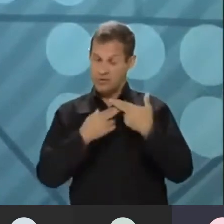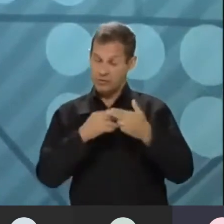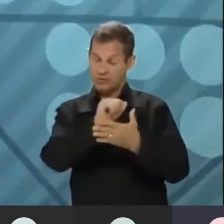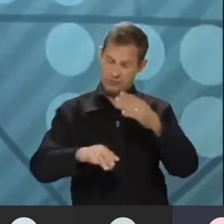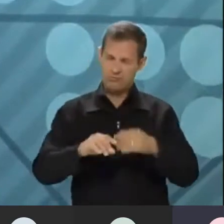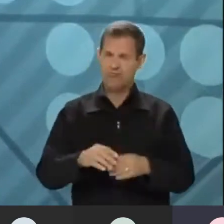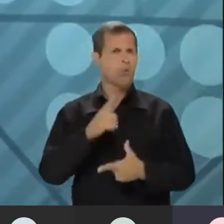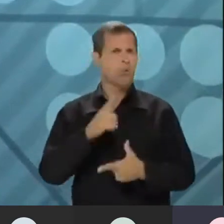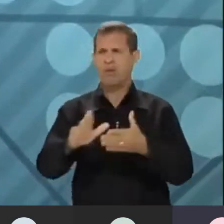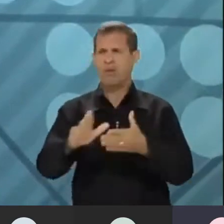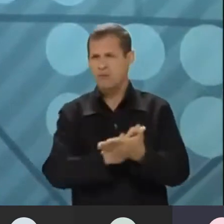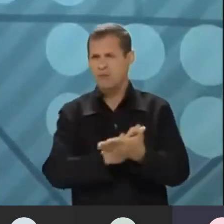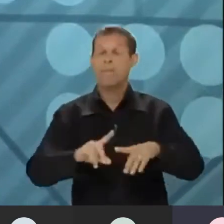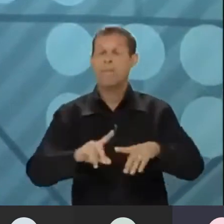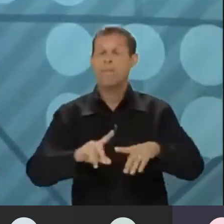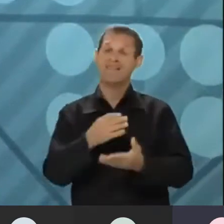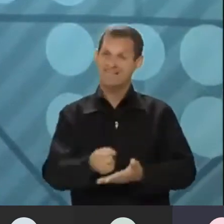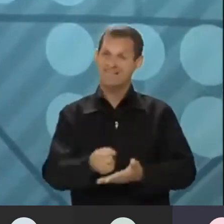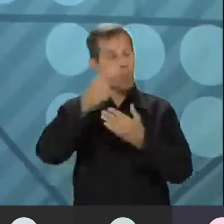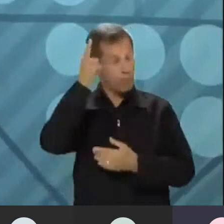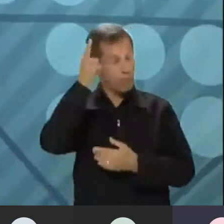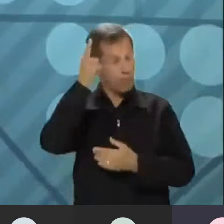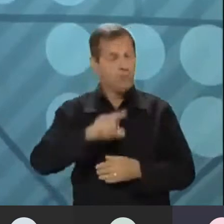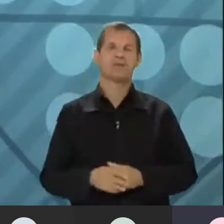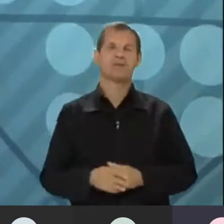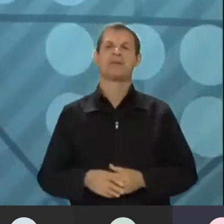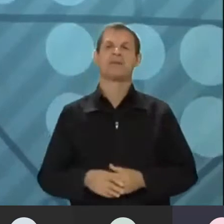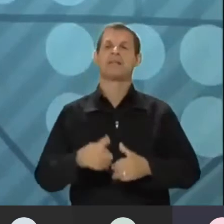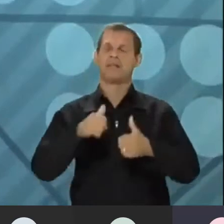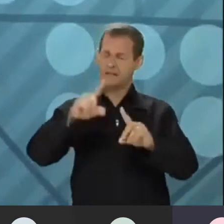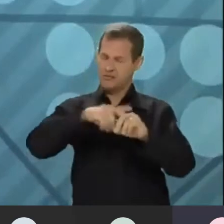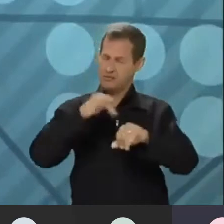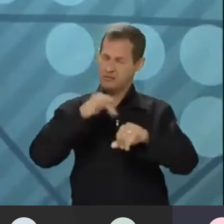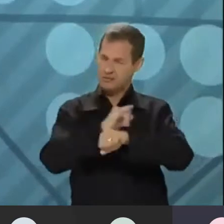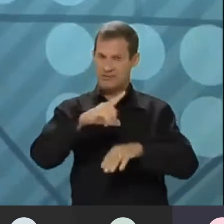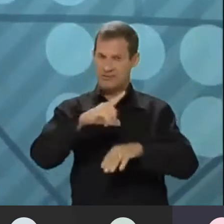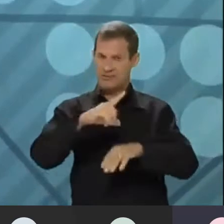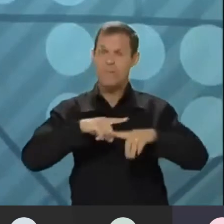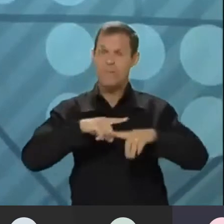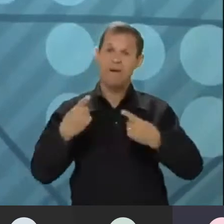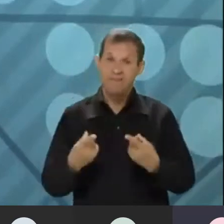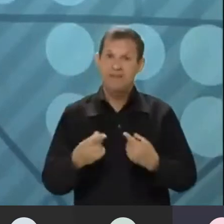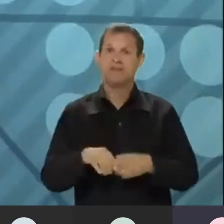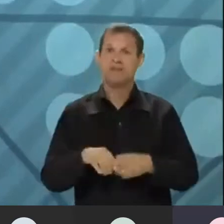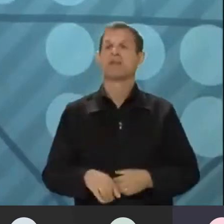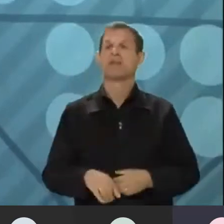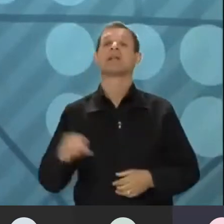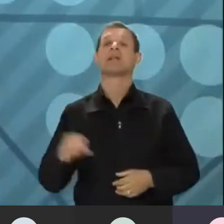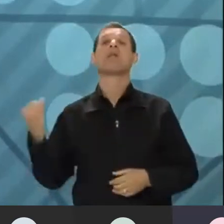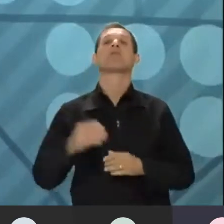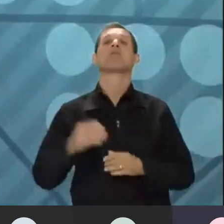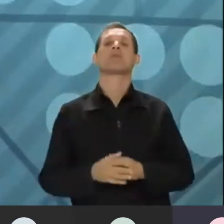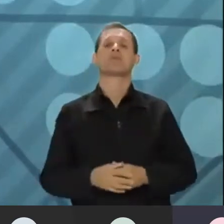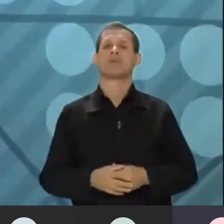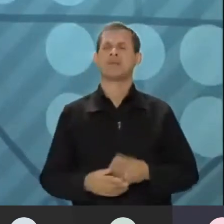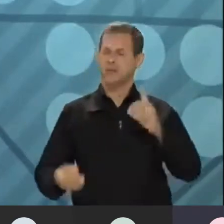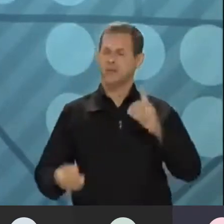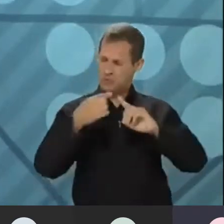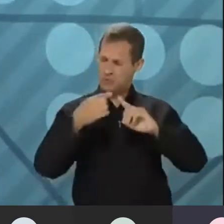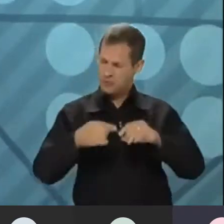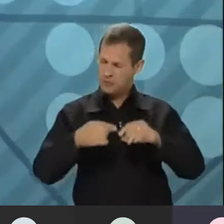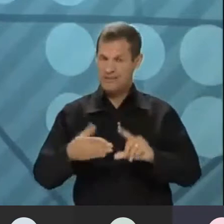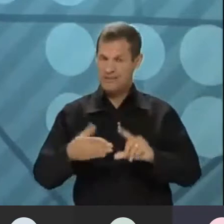ramo, realmente não teremos problemas e sim benefícios que esse tipo de estratégia vai trazer, tá? Então, isso que é o importante e